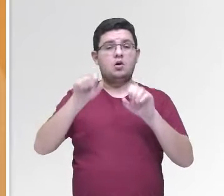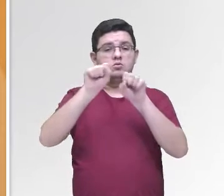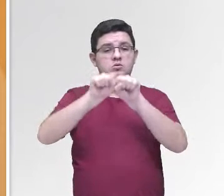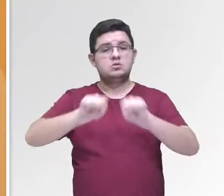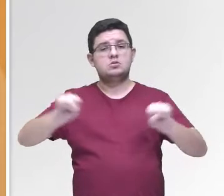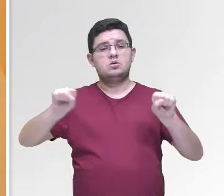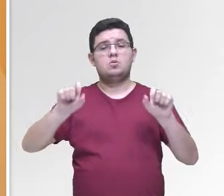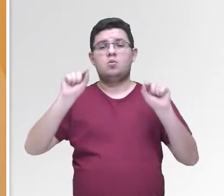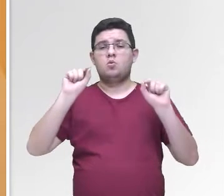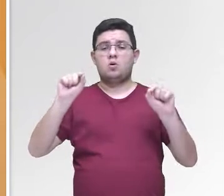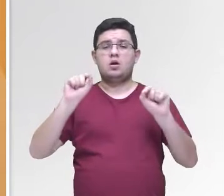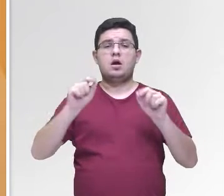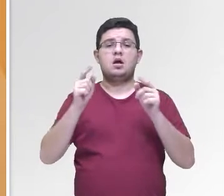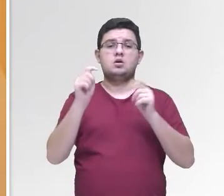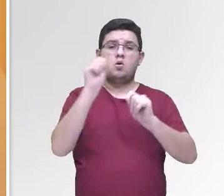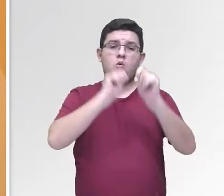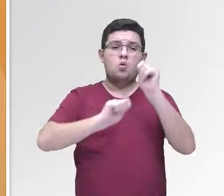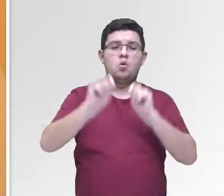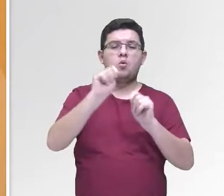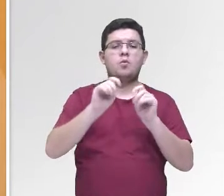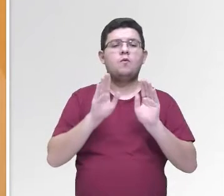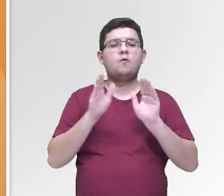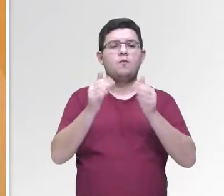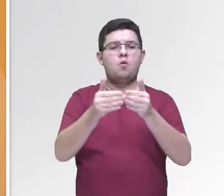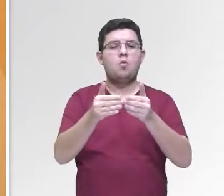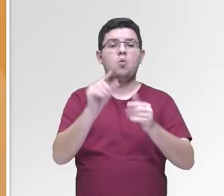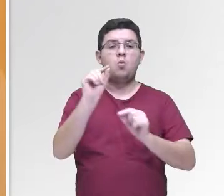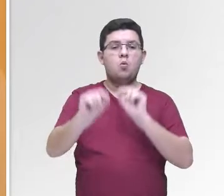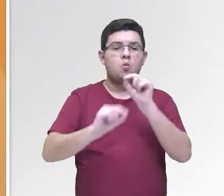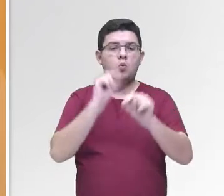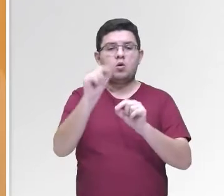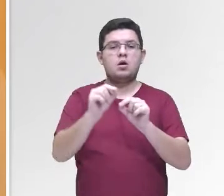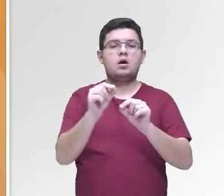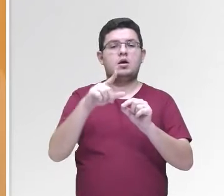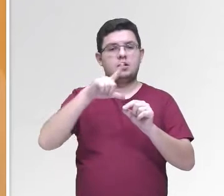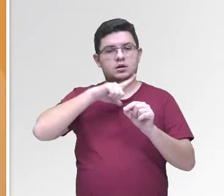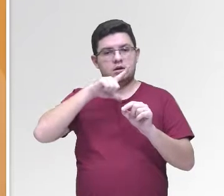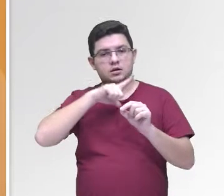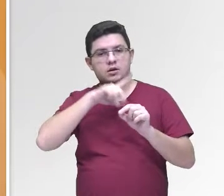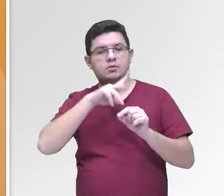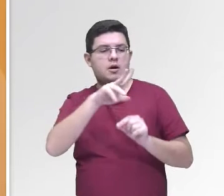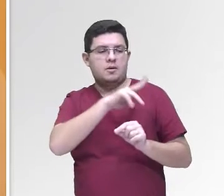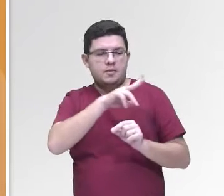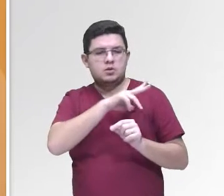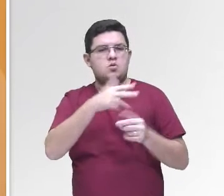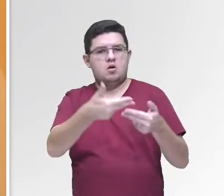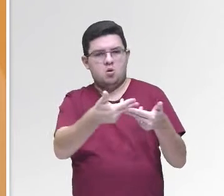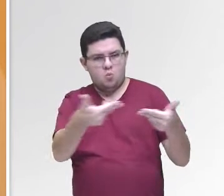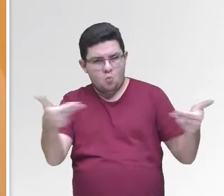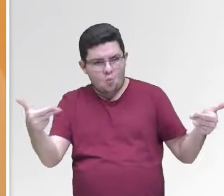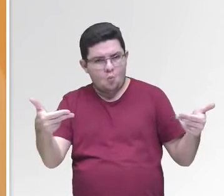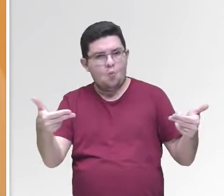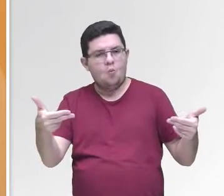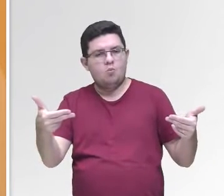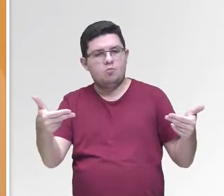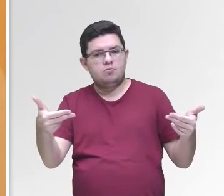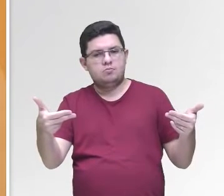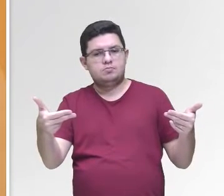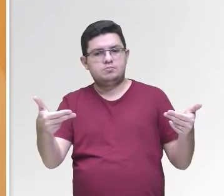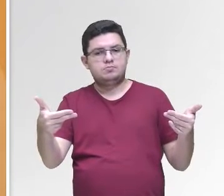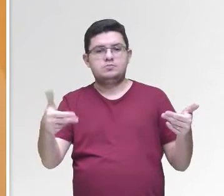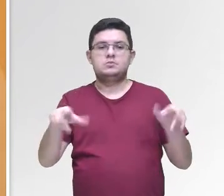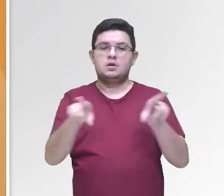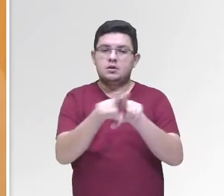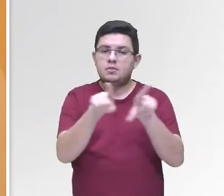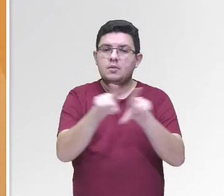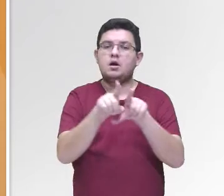tá? Baseado na legitimidade de bens privados, bens particulares, tá? Com